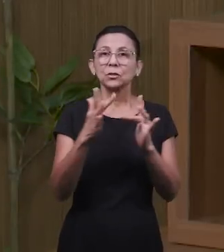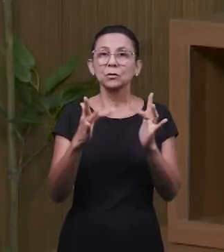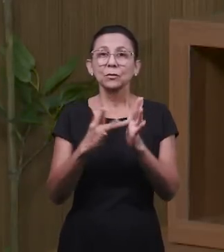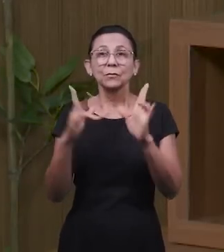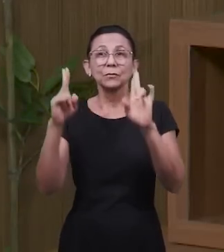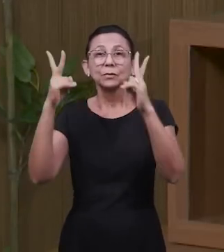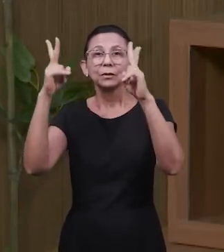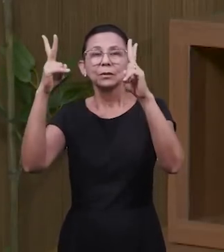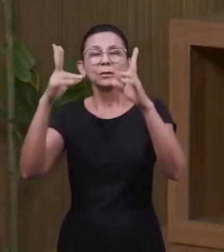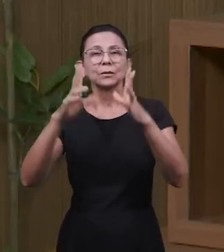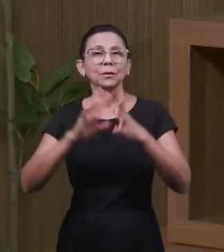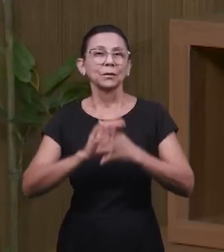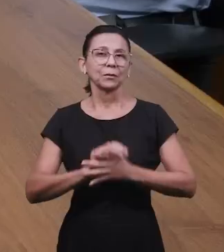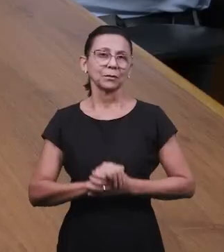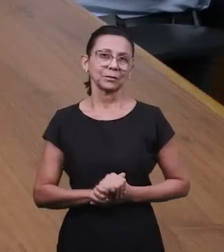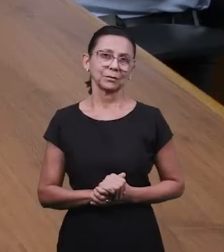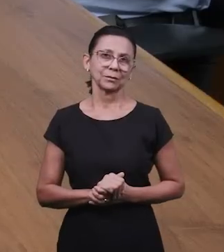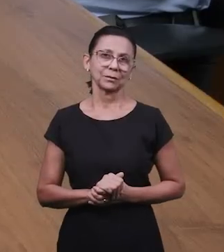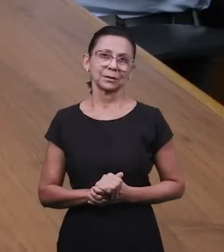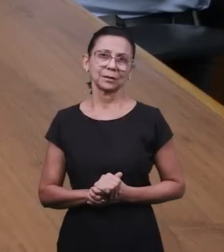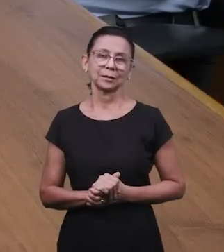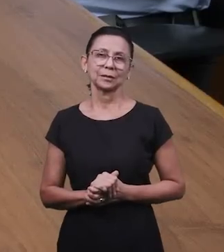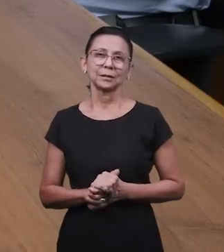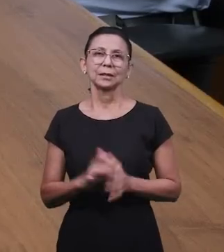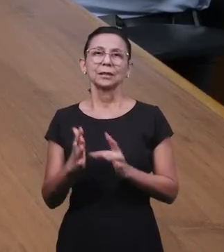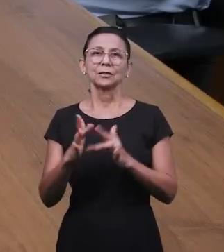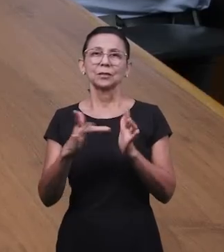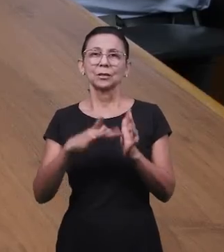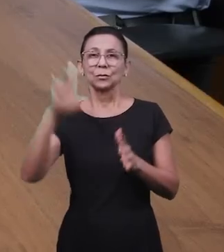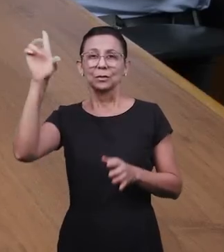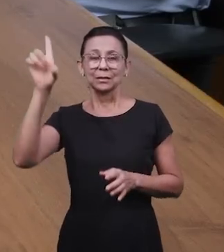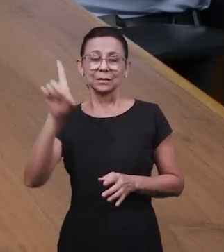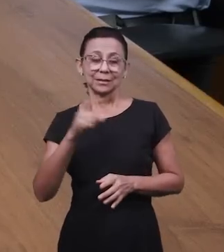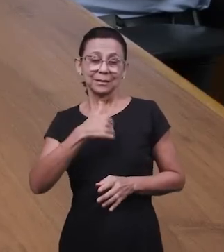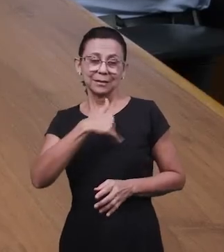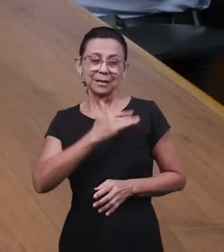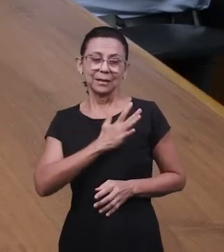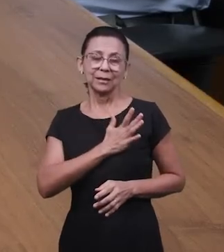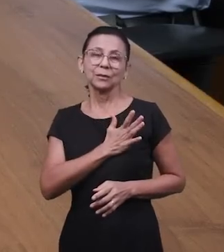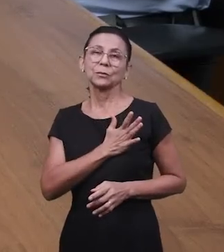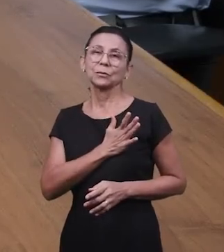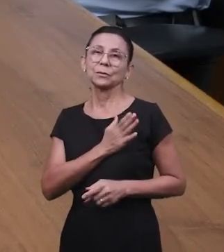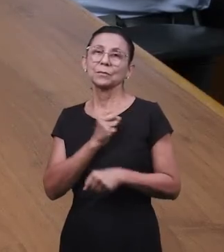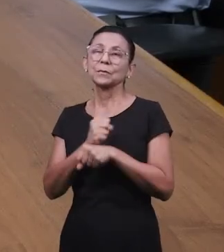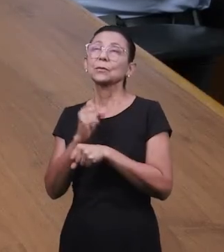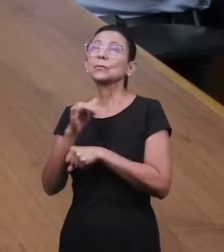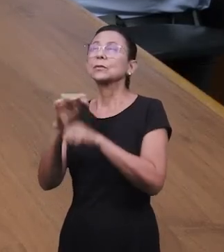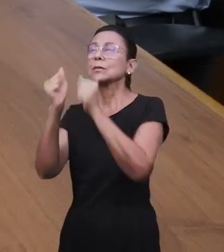Jesus é a nossa porção. É Cristo em nós, é a esperança da glória.